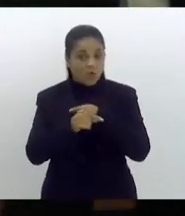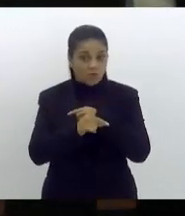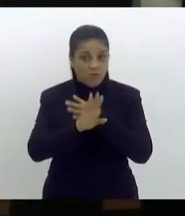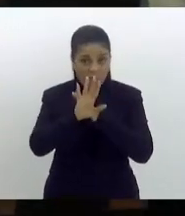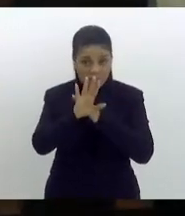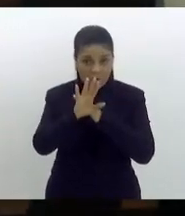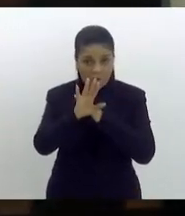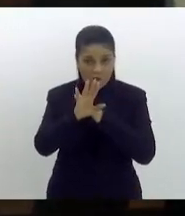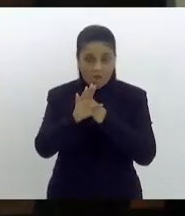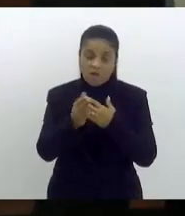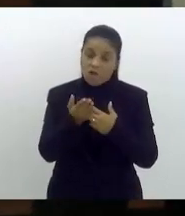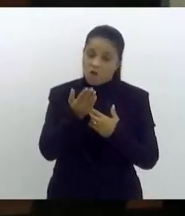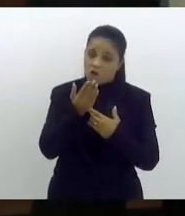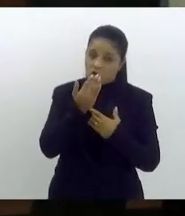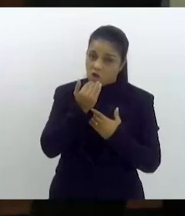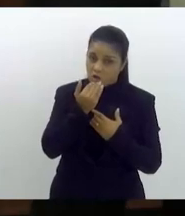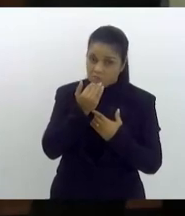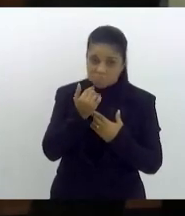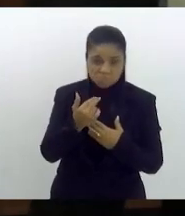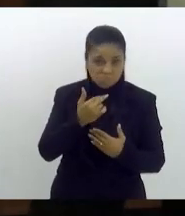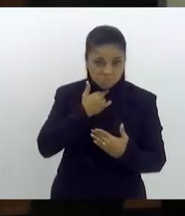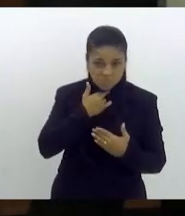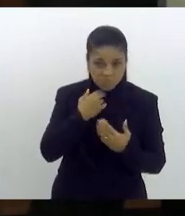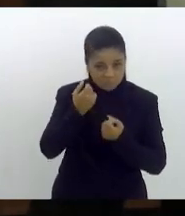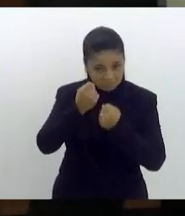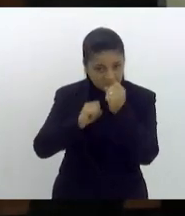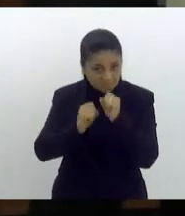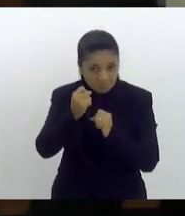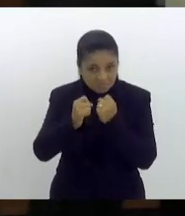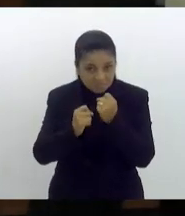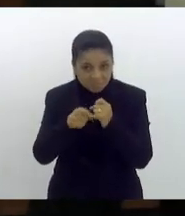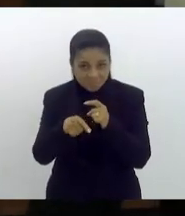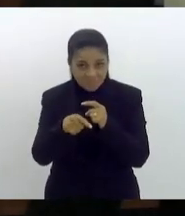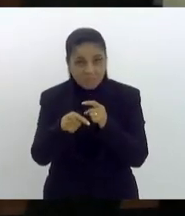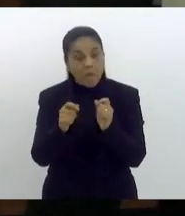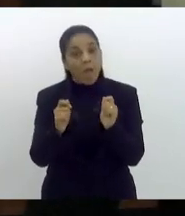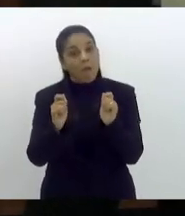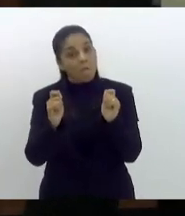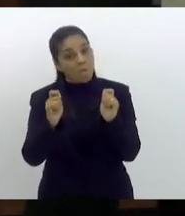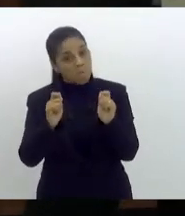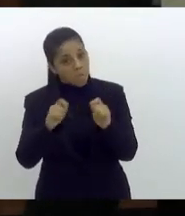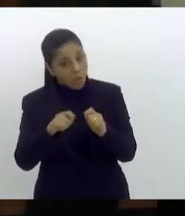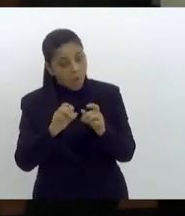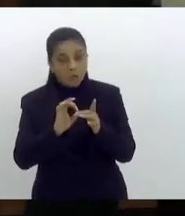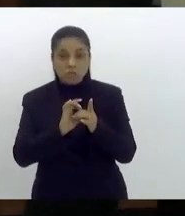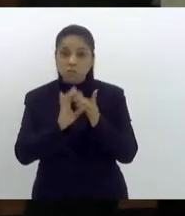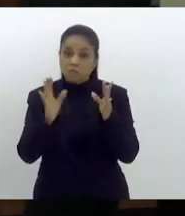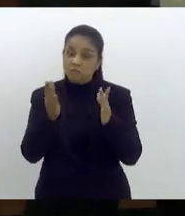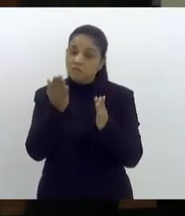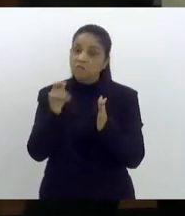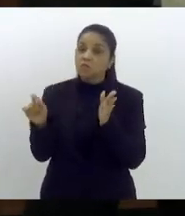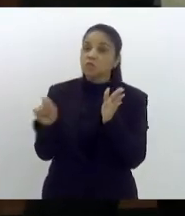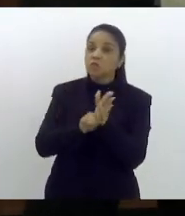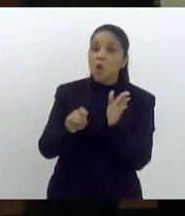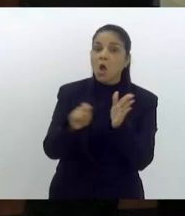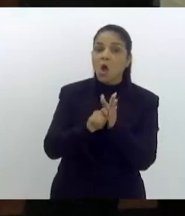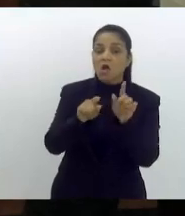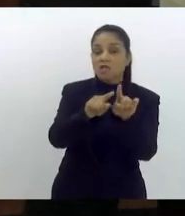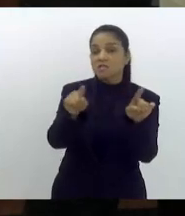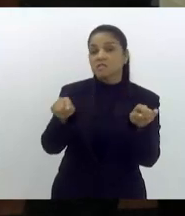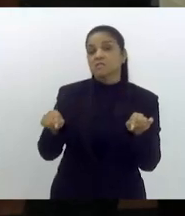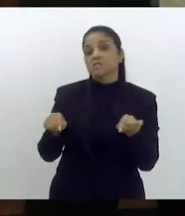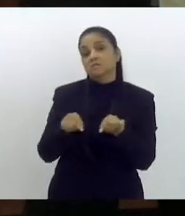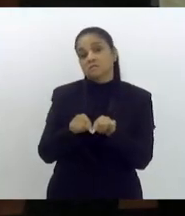consumir Alimentos ultraprocessados mas se pode consumir droga dentro de sala de aula se